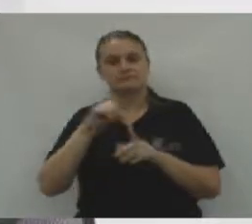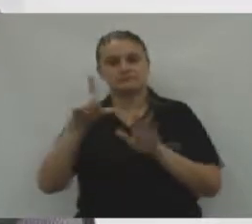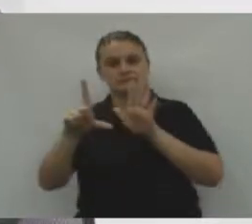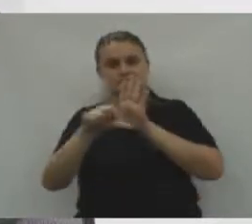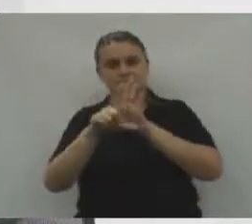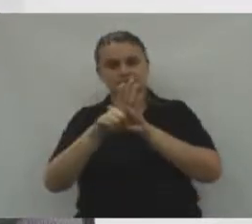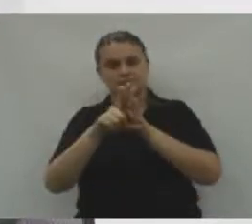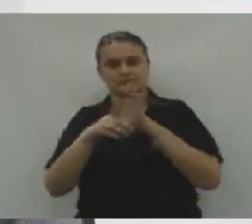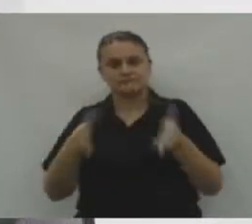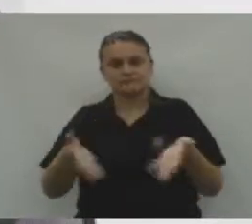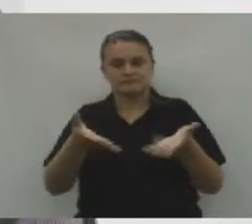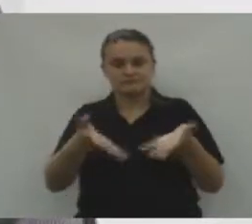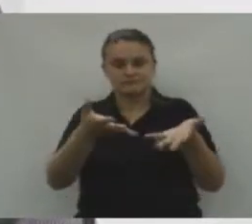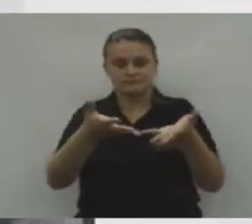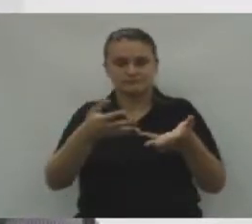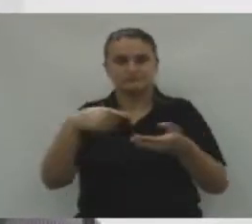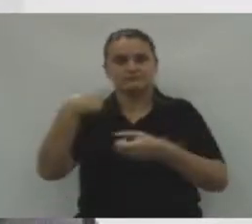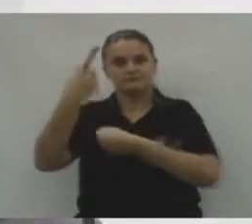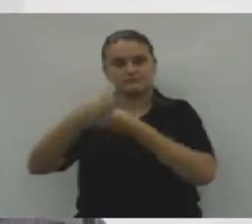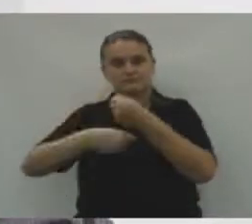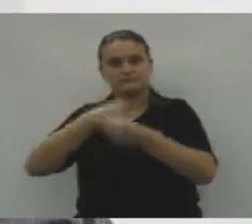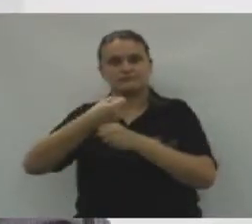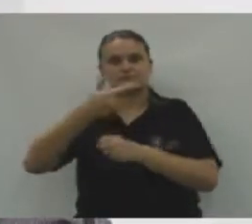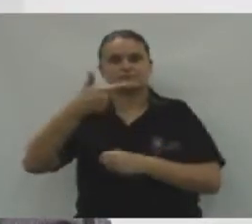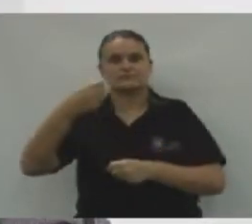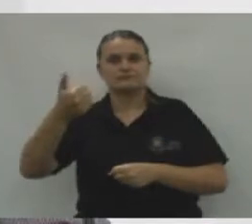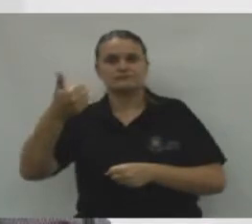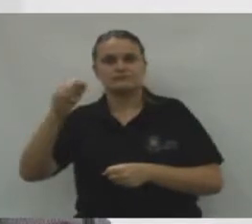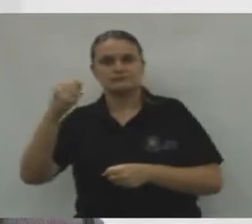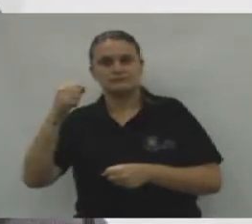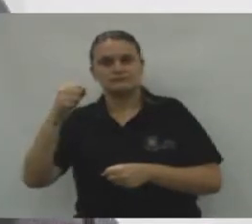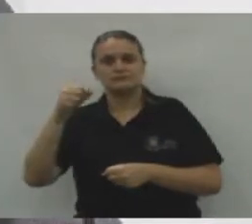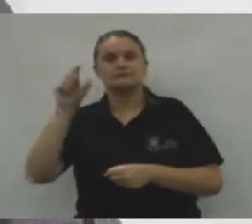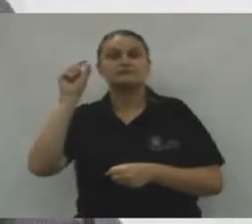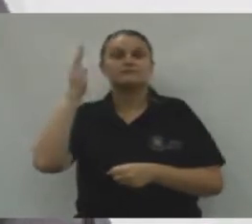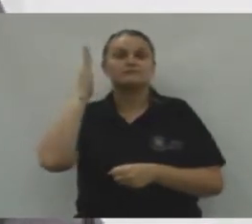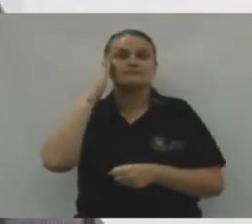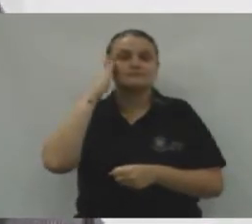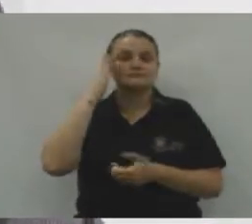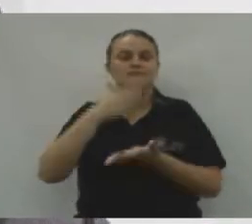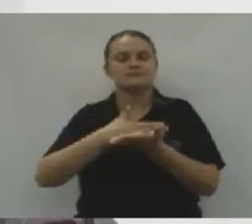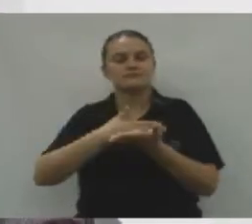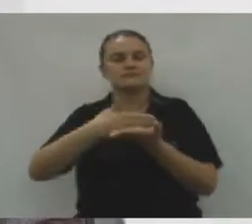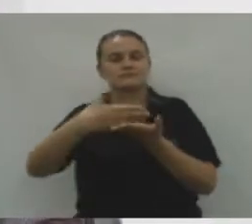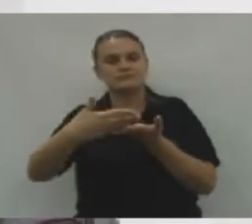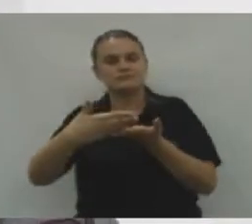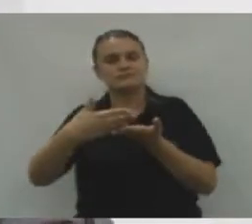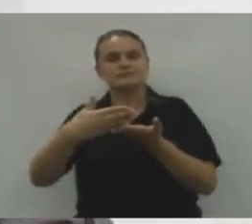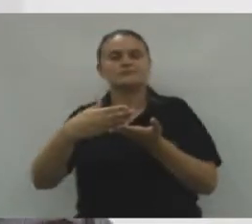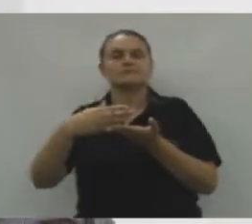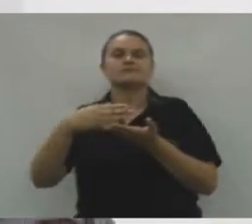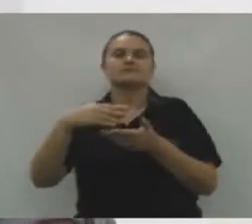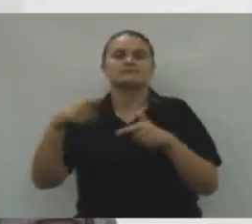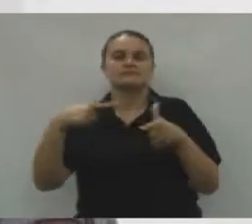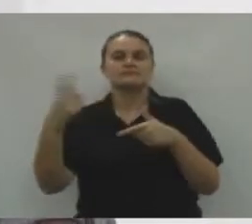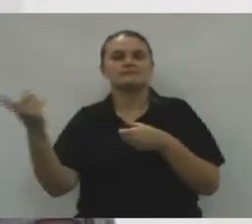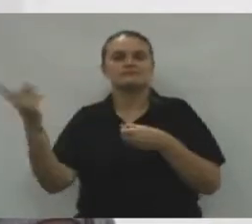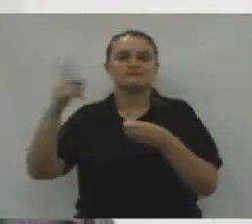incentivo, né? Então, em 2018, aí, quem sabe a gente possa vir de volta